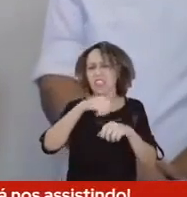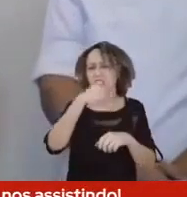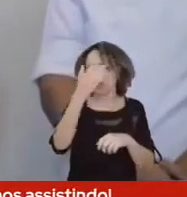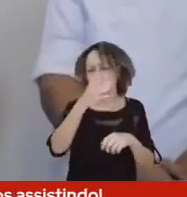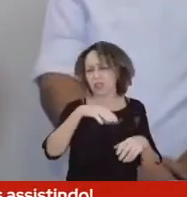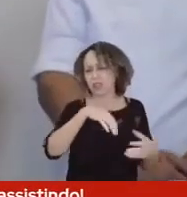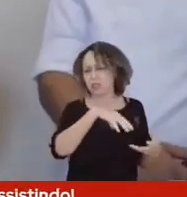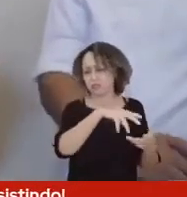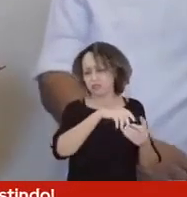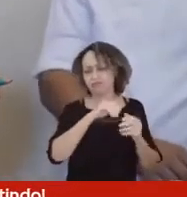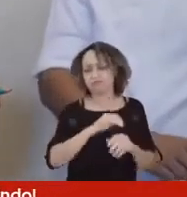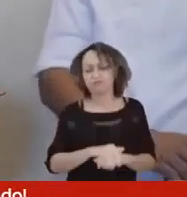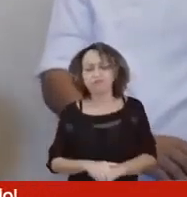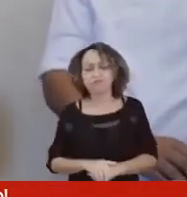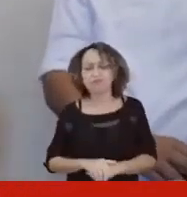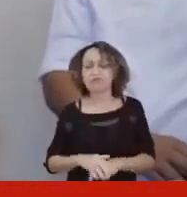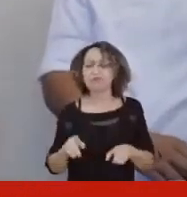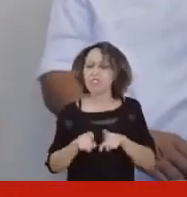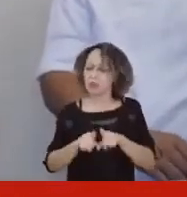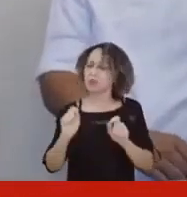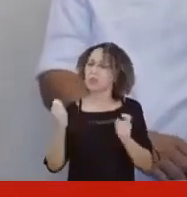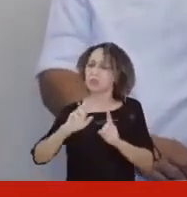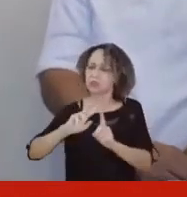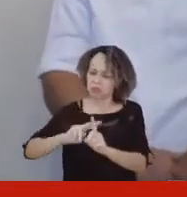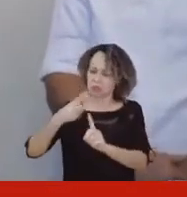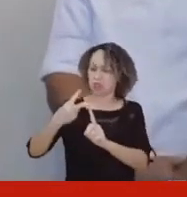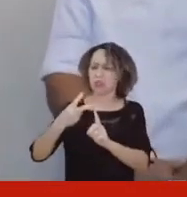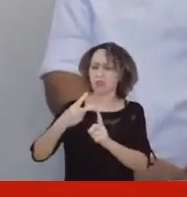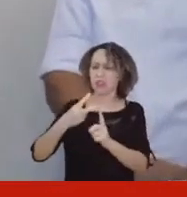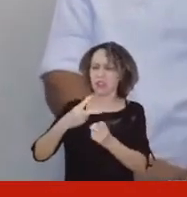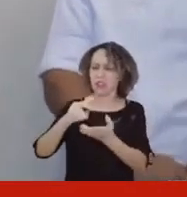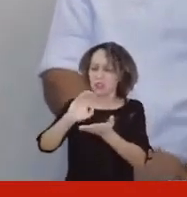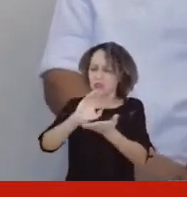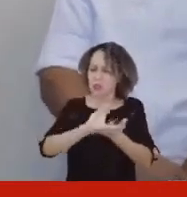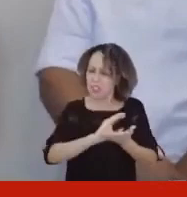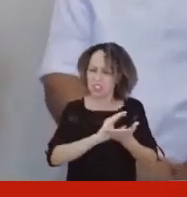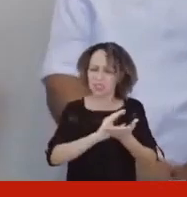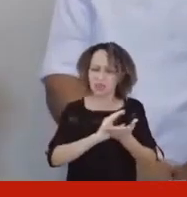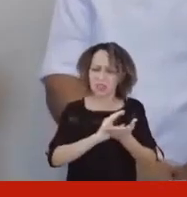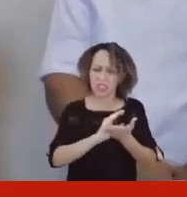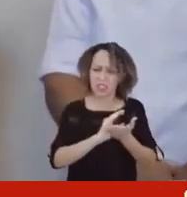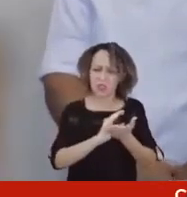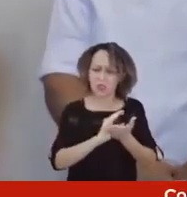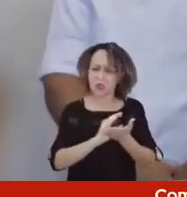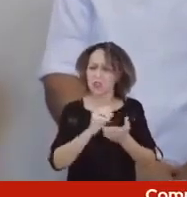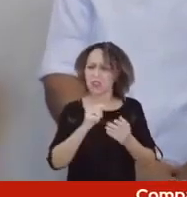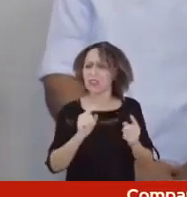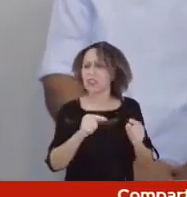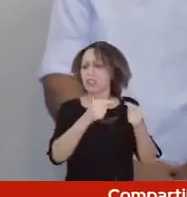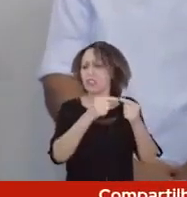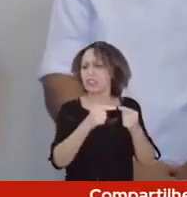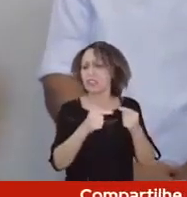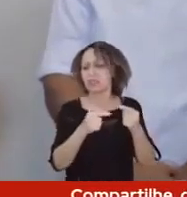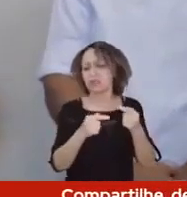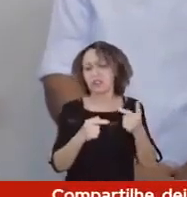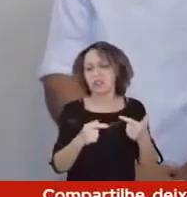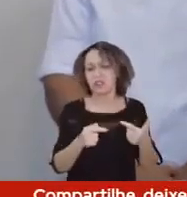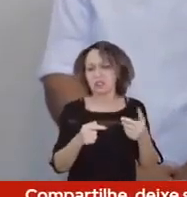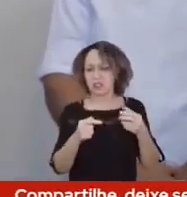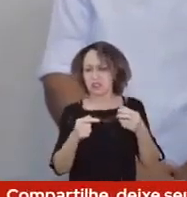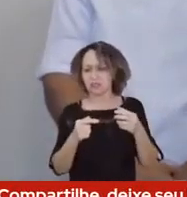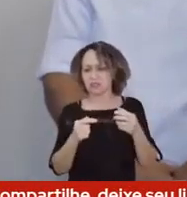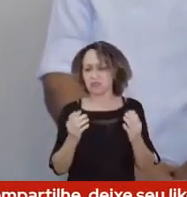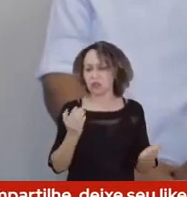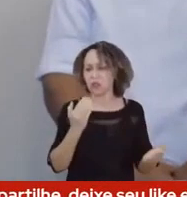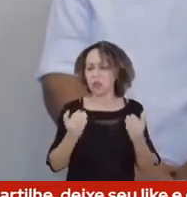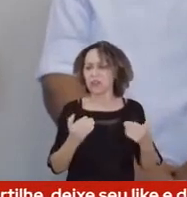o investimento em relação a 2021. Ou seja, há possibilidades, há caixa. Claro que há dificuldades políticas,